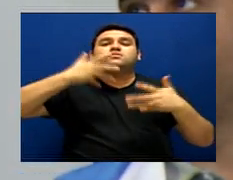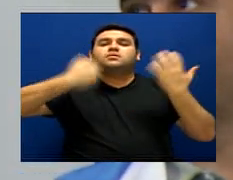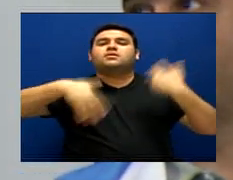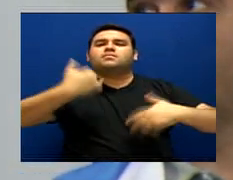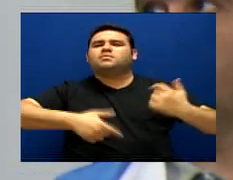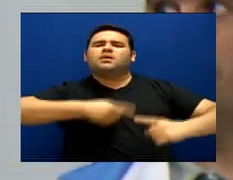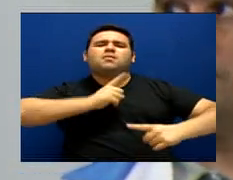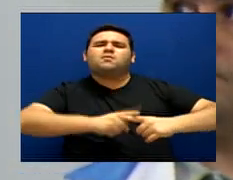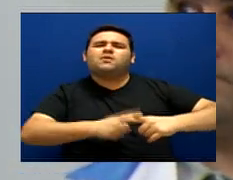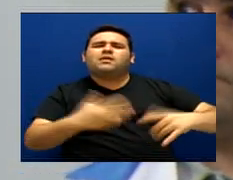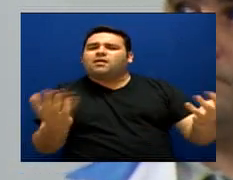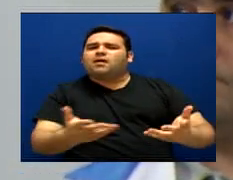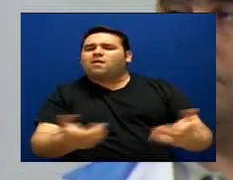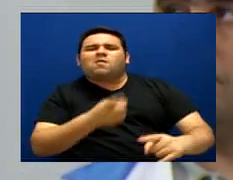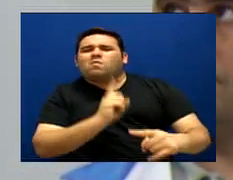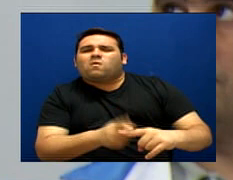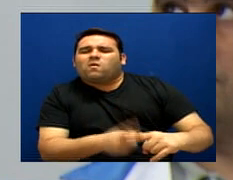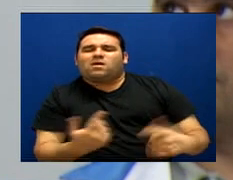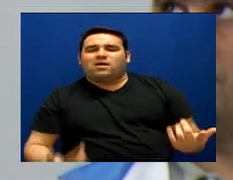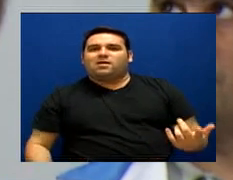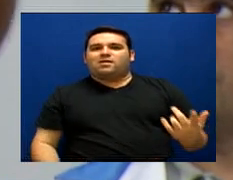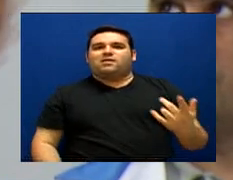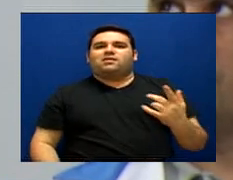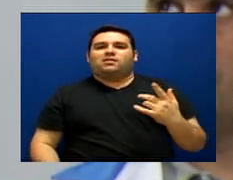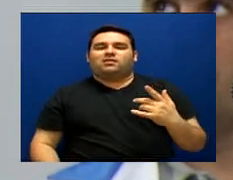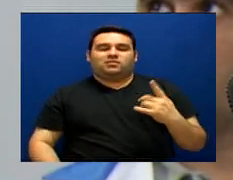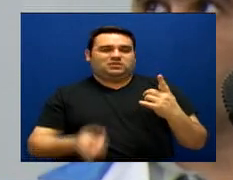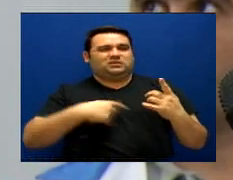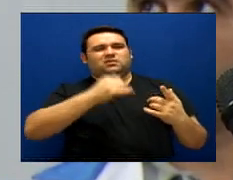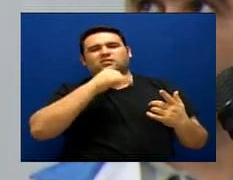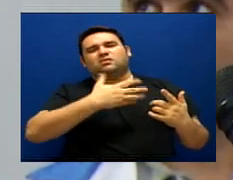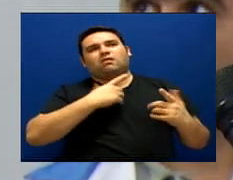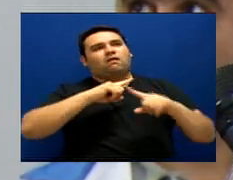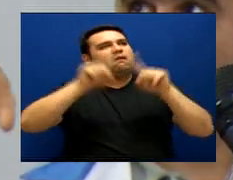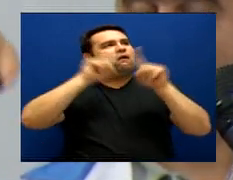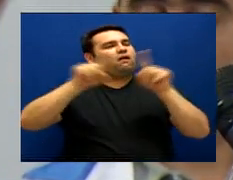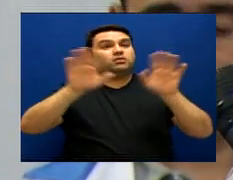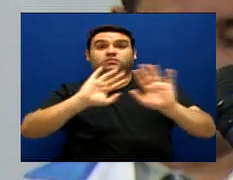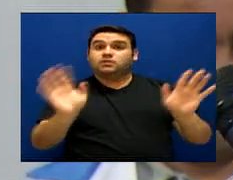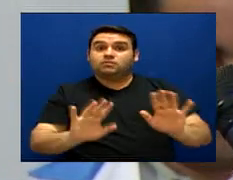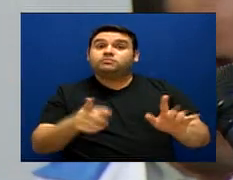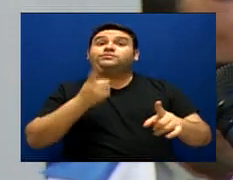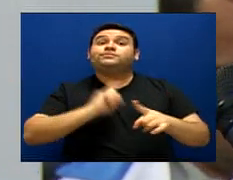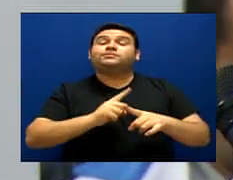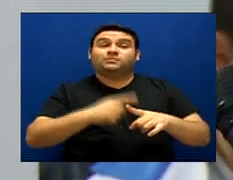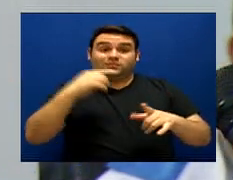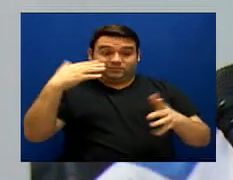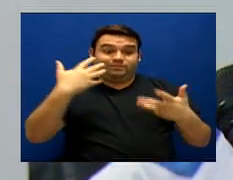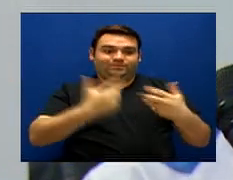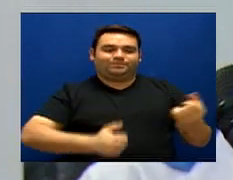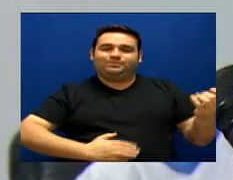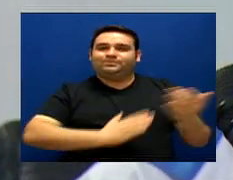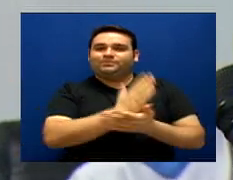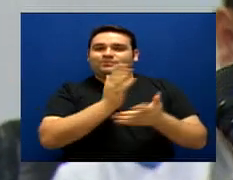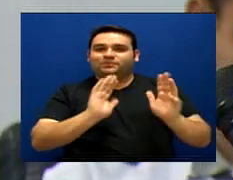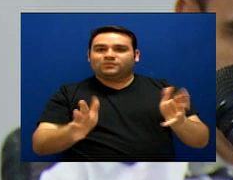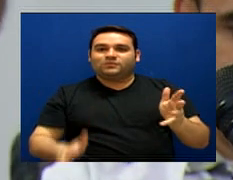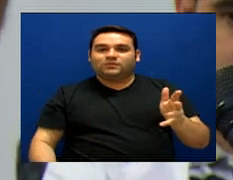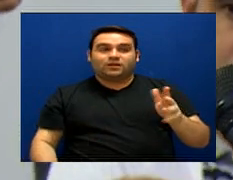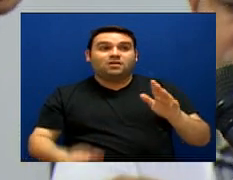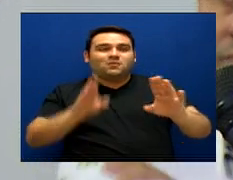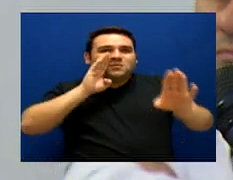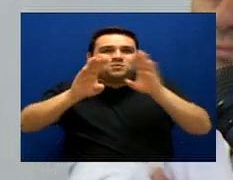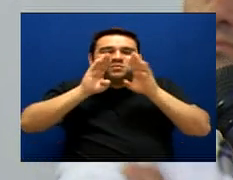à tona aqui, vereador João Donizete? Não é simplesmente para lamentar e reclamar, não. É que tão logo foi aprovado, nas